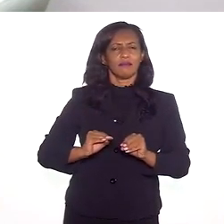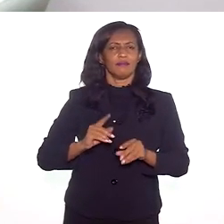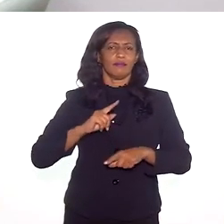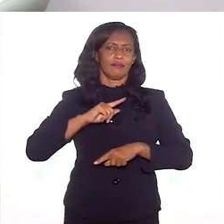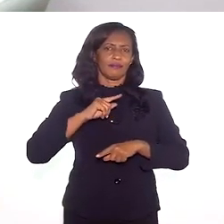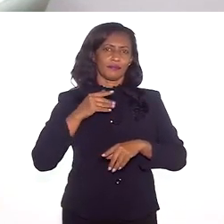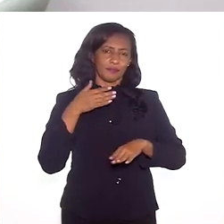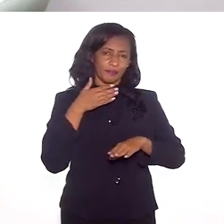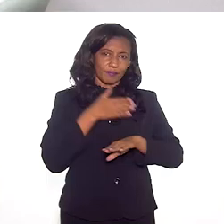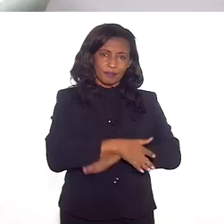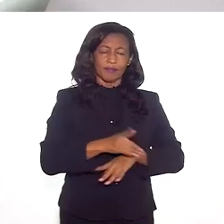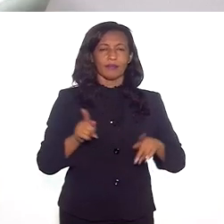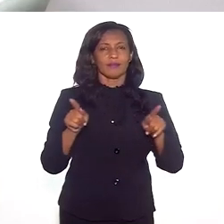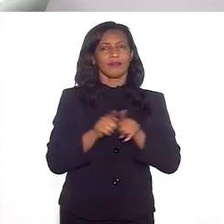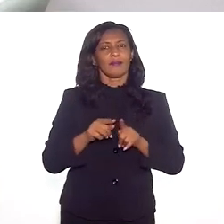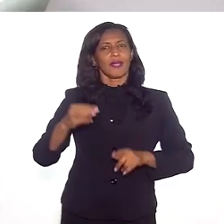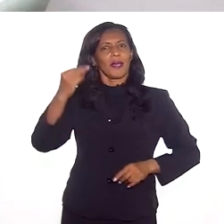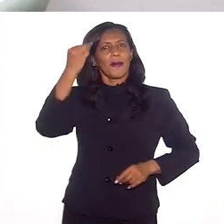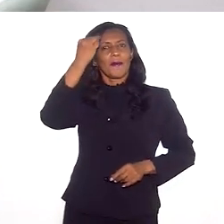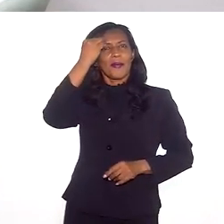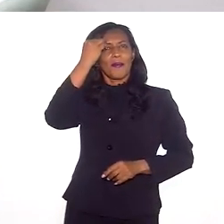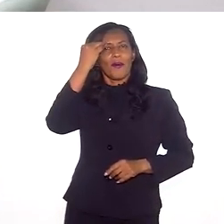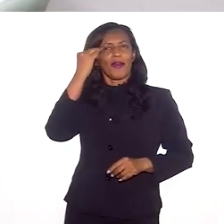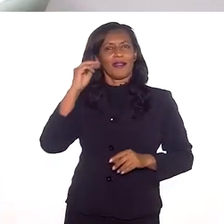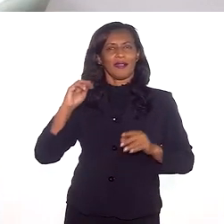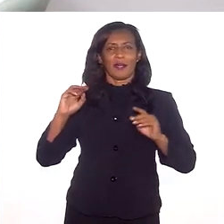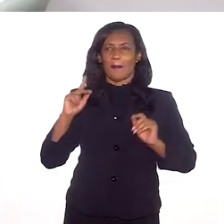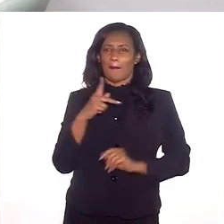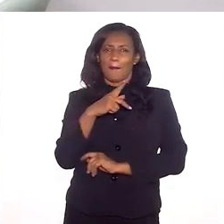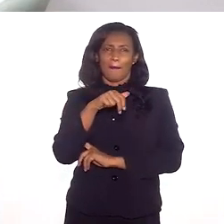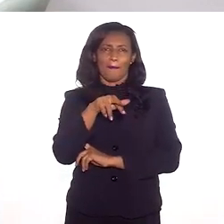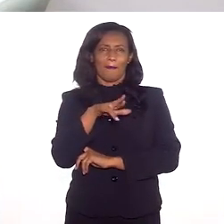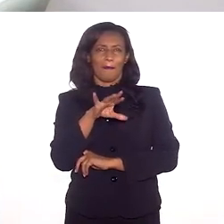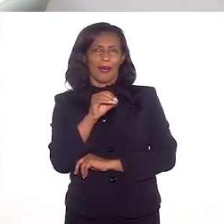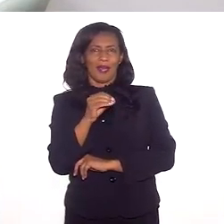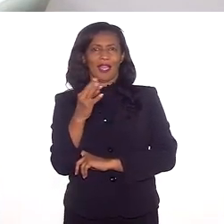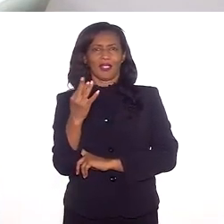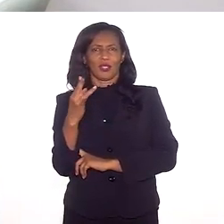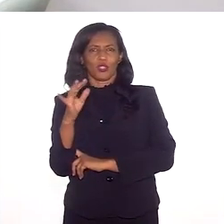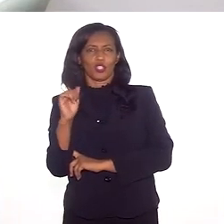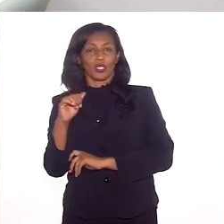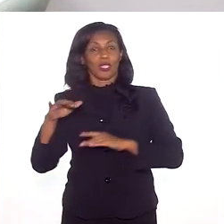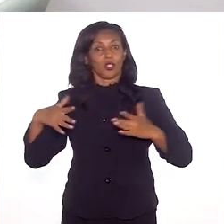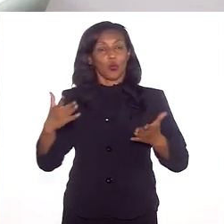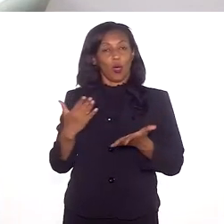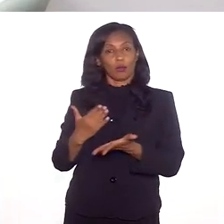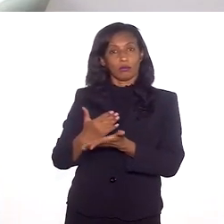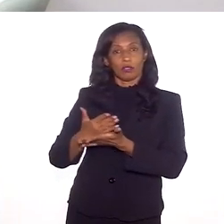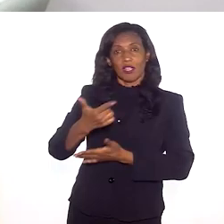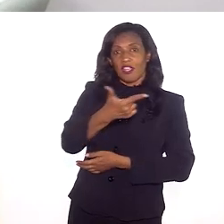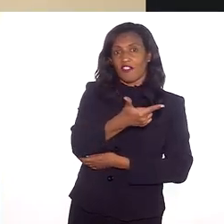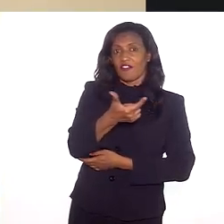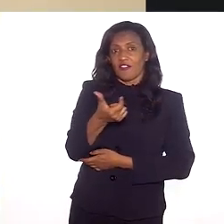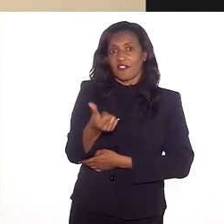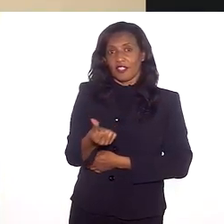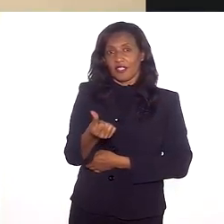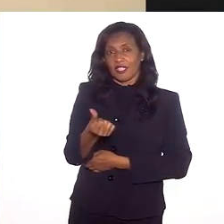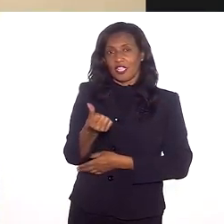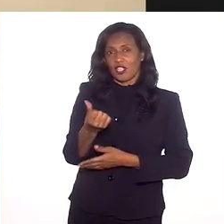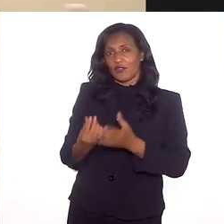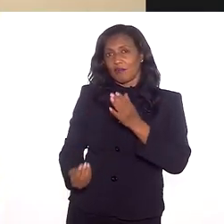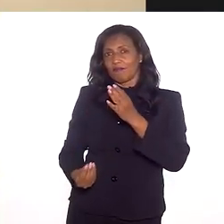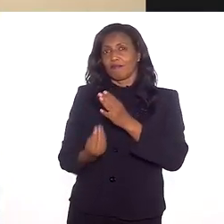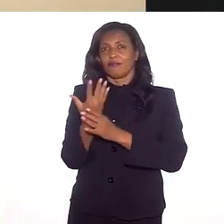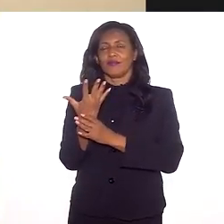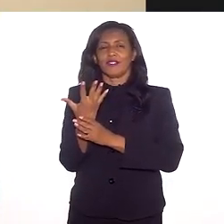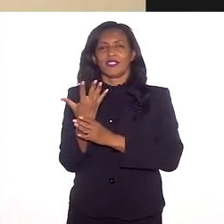depois entra, né, na memória do Palácio Tiradentes, quando em 1922 é lançada a pedra fundamental e em 1926